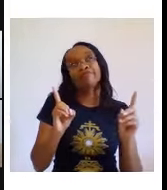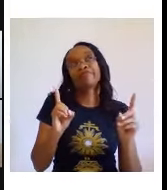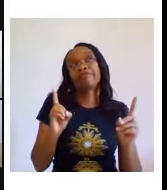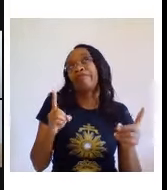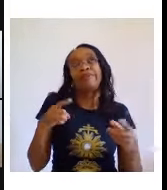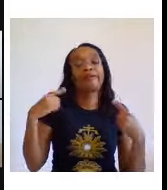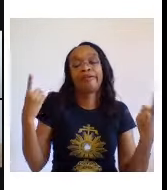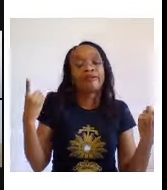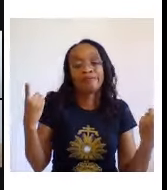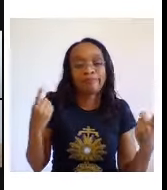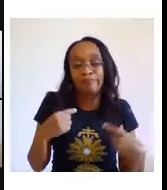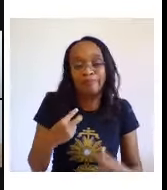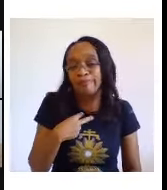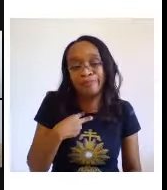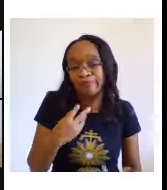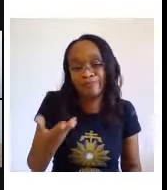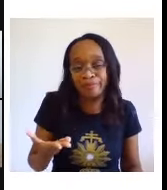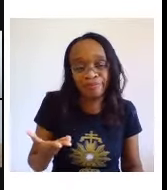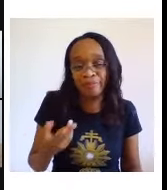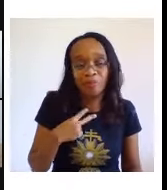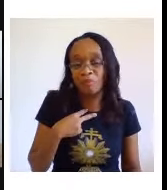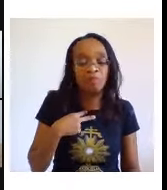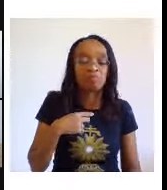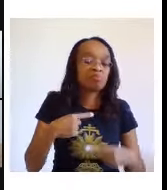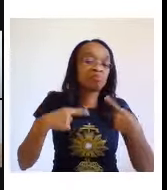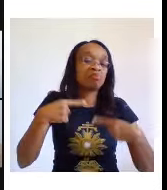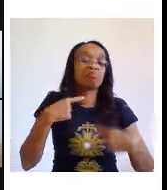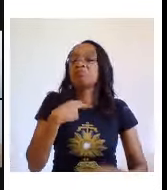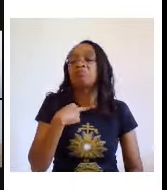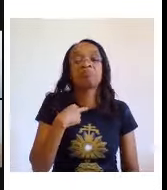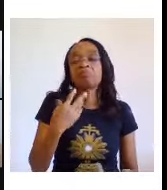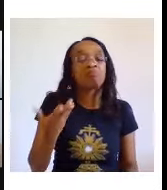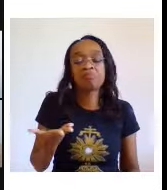absurdo. Então, de novo, é inquestionável, é indiscutível.